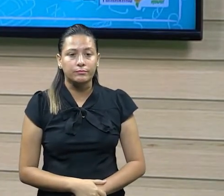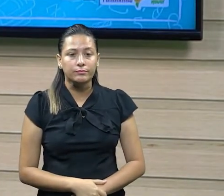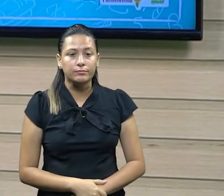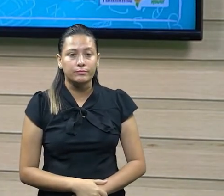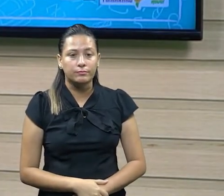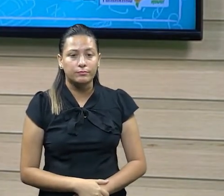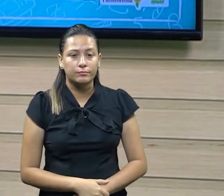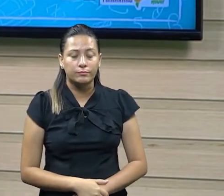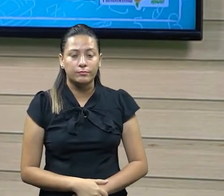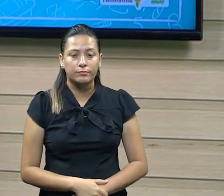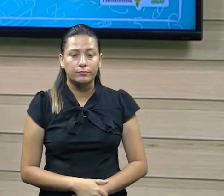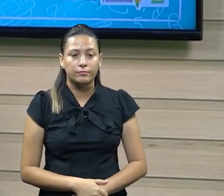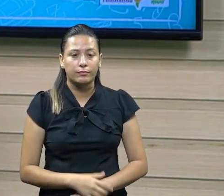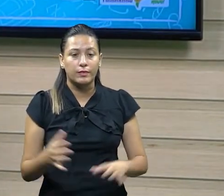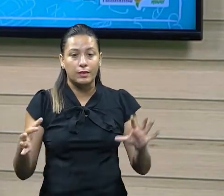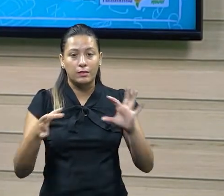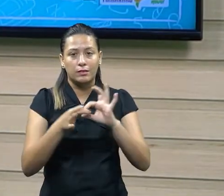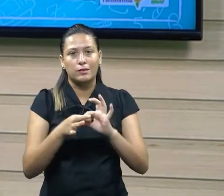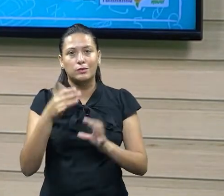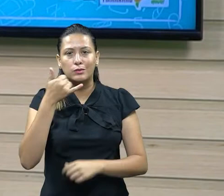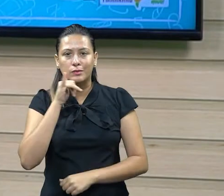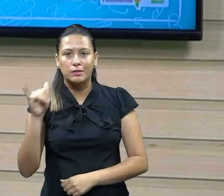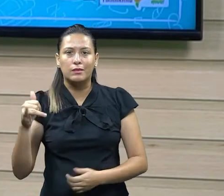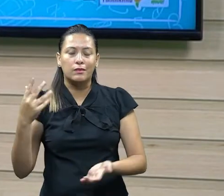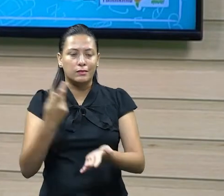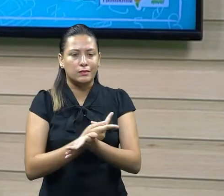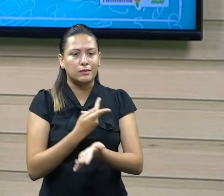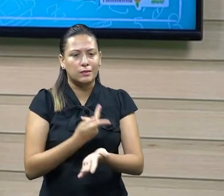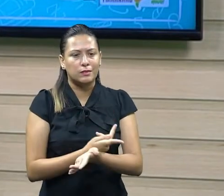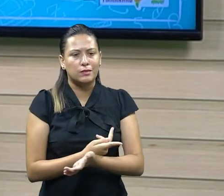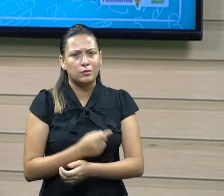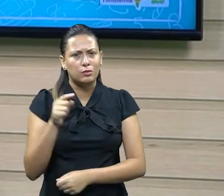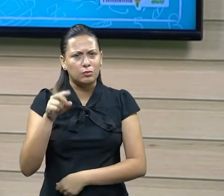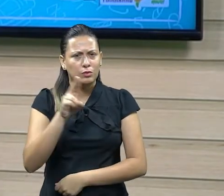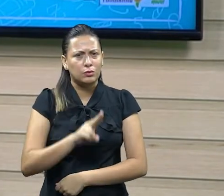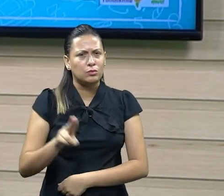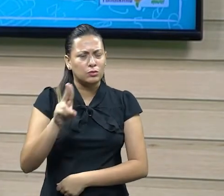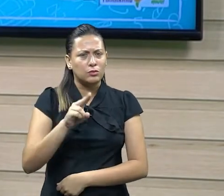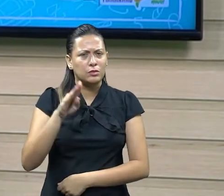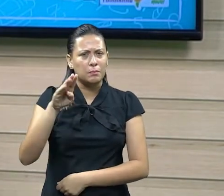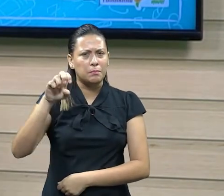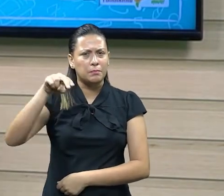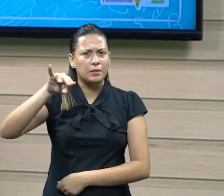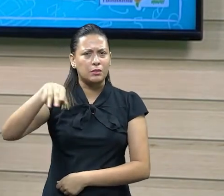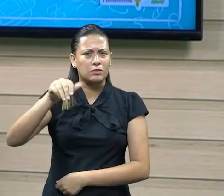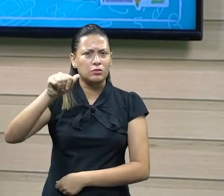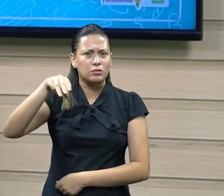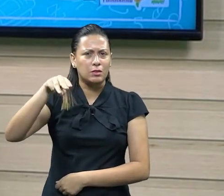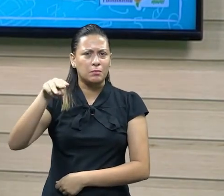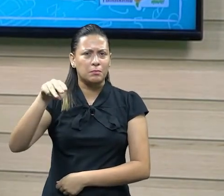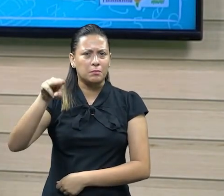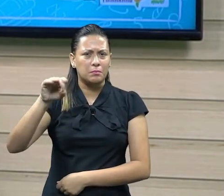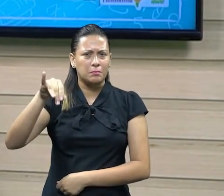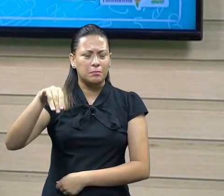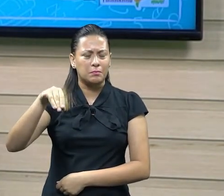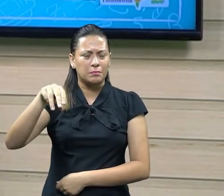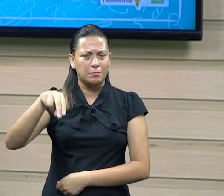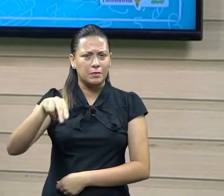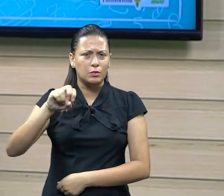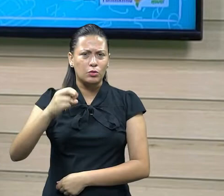Ligações elétricas improvisadas. Quando você usa muito daquele Benjamin, ou muitas pessoas também chamam de T elétrico, tá?